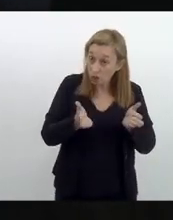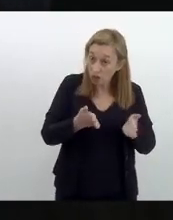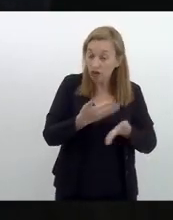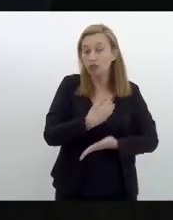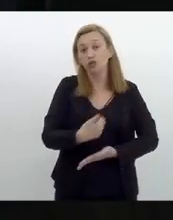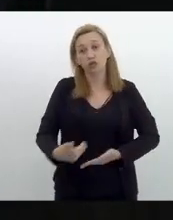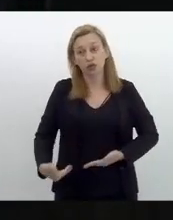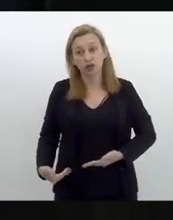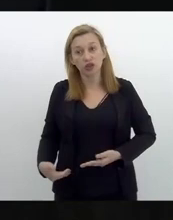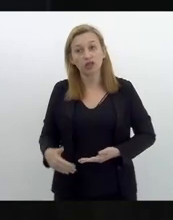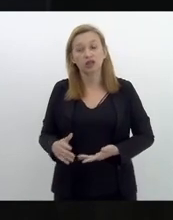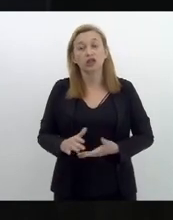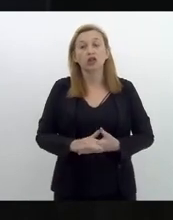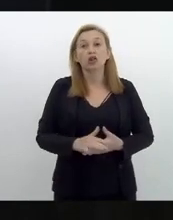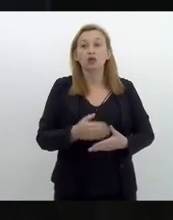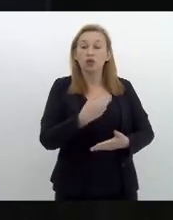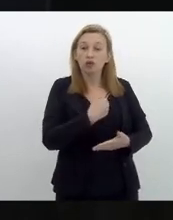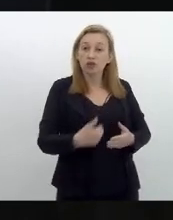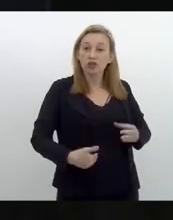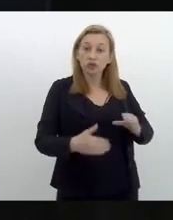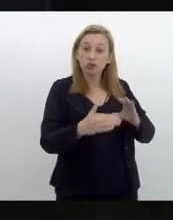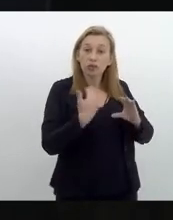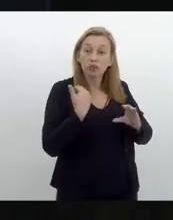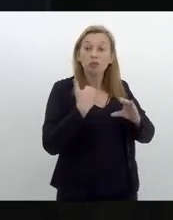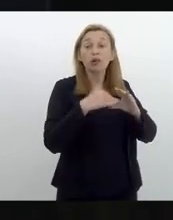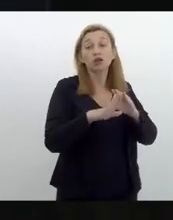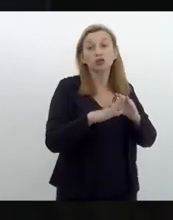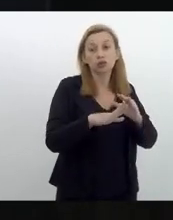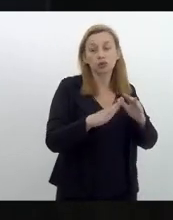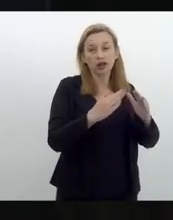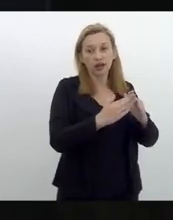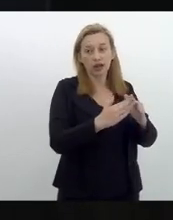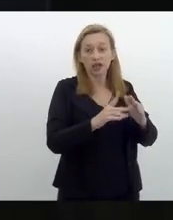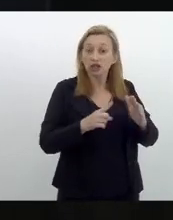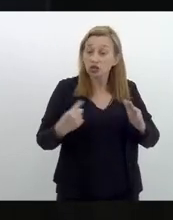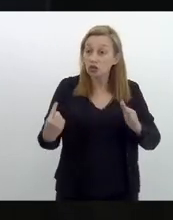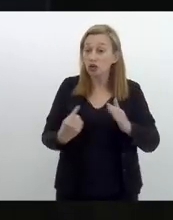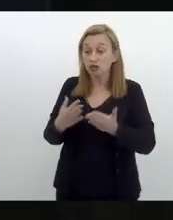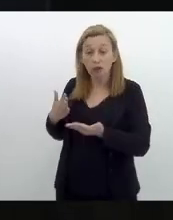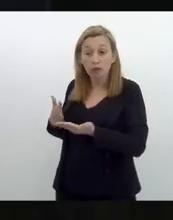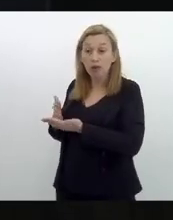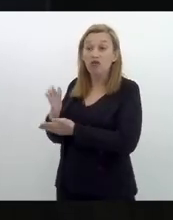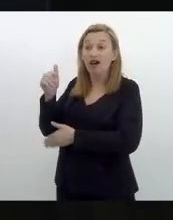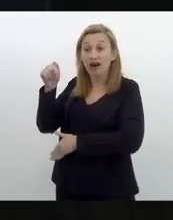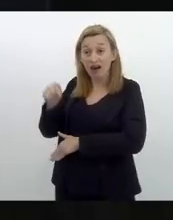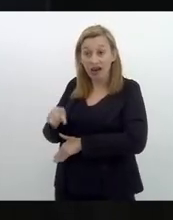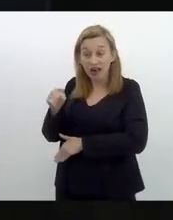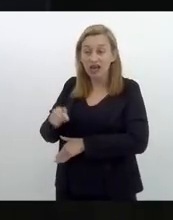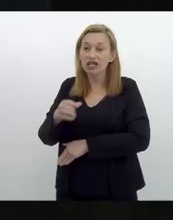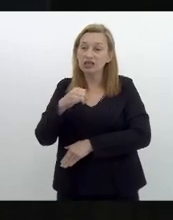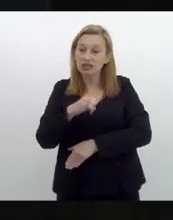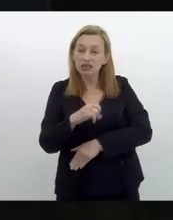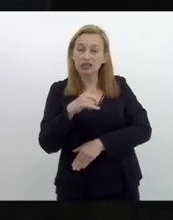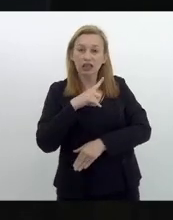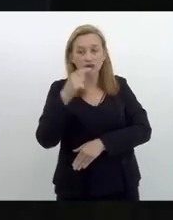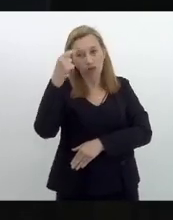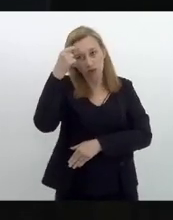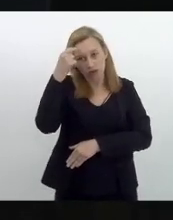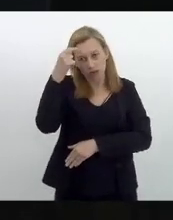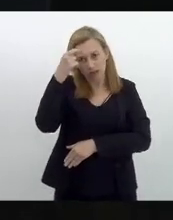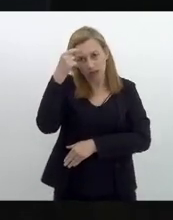uma coisa que o governo mandou outra coisa que nós vamos aprovar aqui então se há um consenso